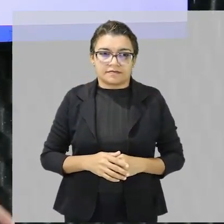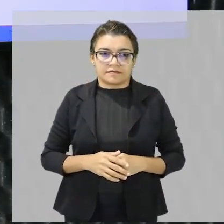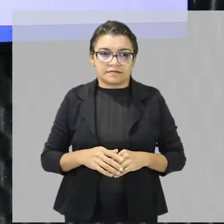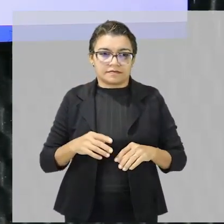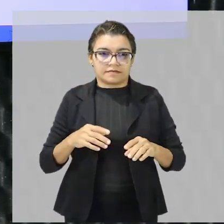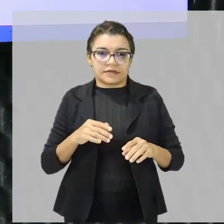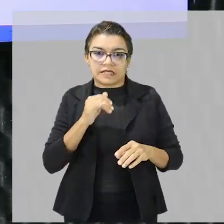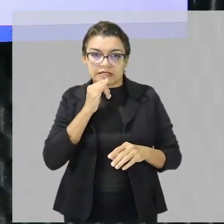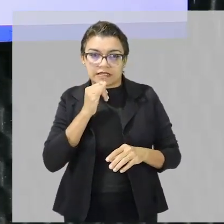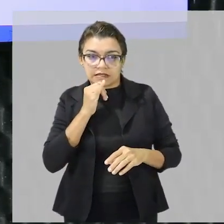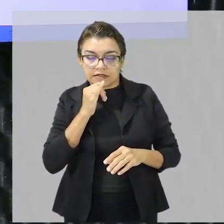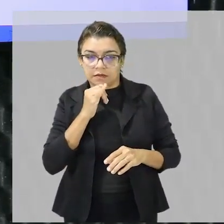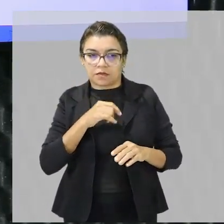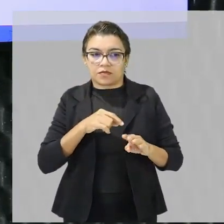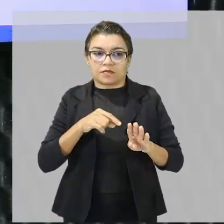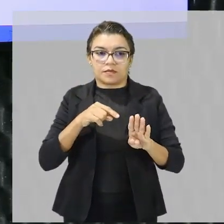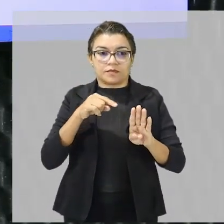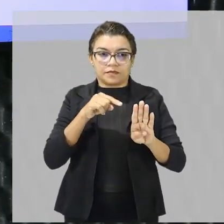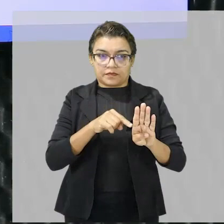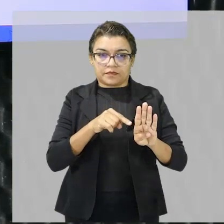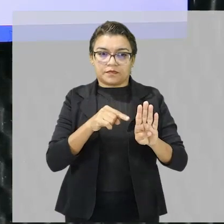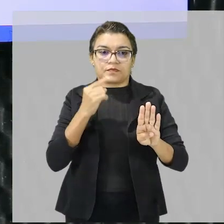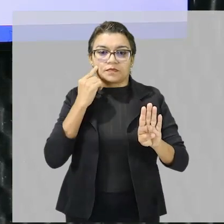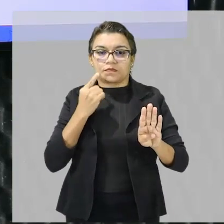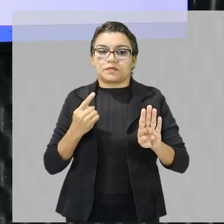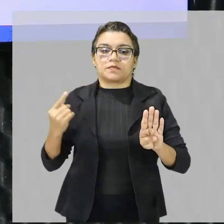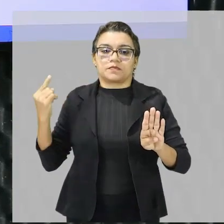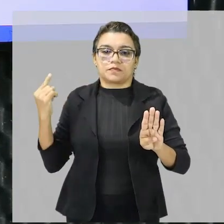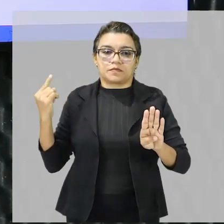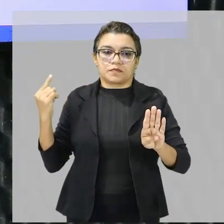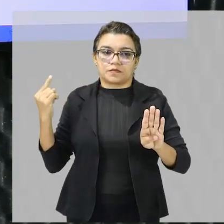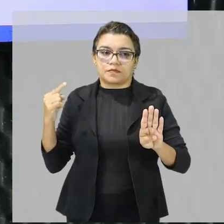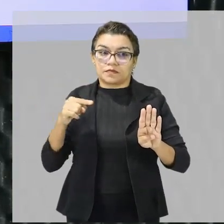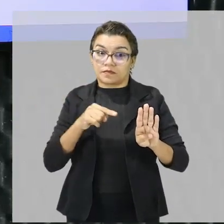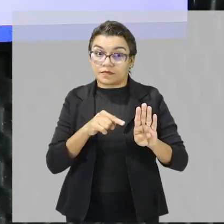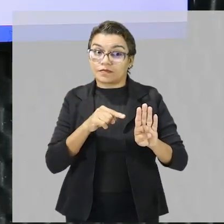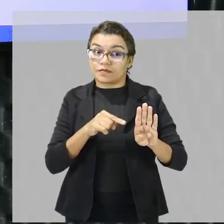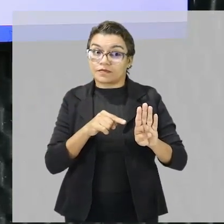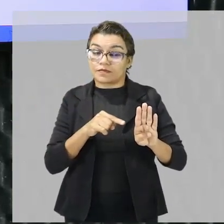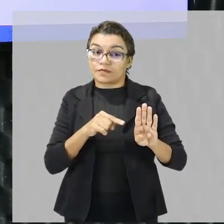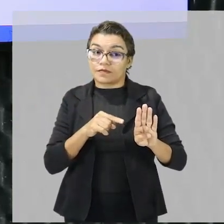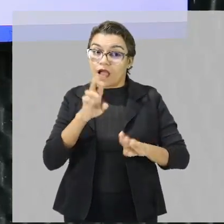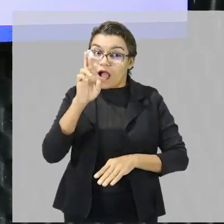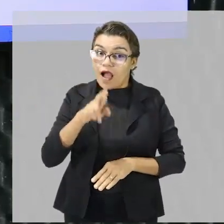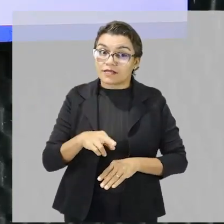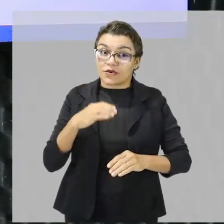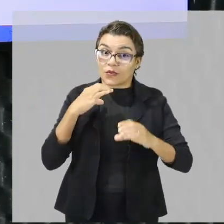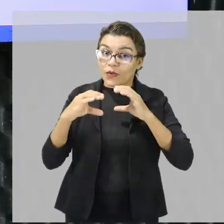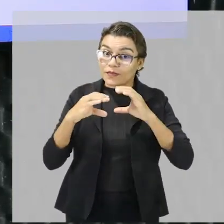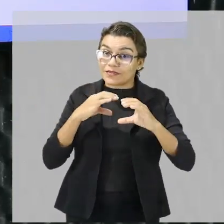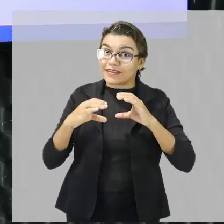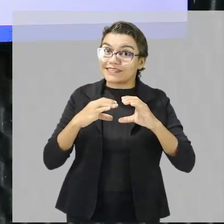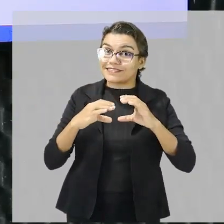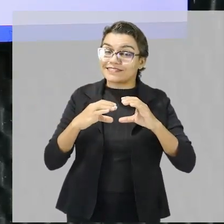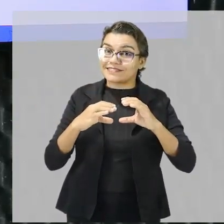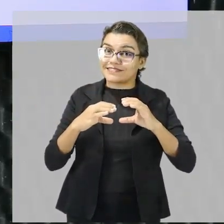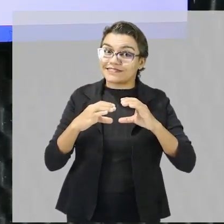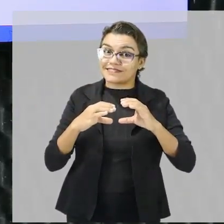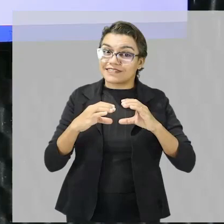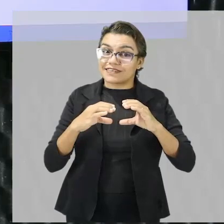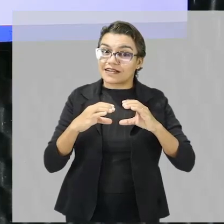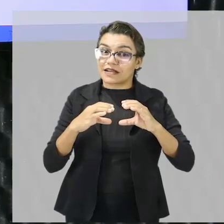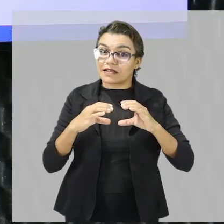não trabalha nessa senda. Razão comunicativa, olha, achamos a razão comunicativa como eu anunciei a vocês, que